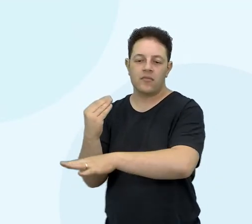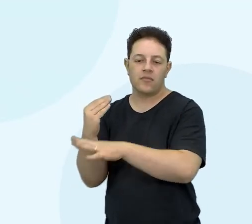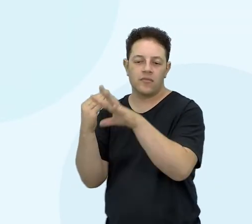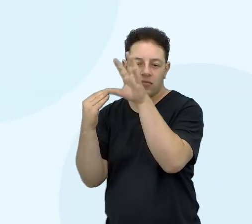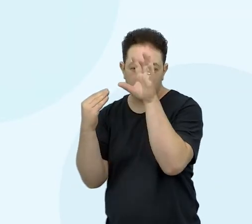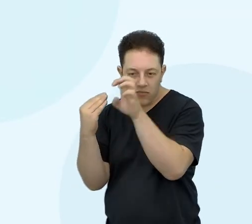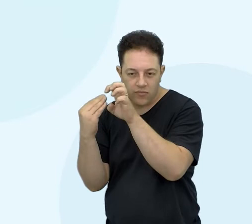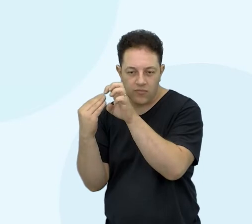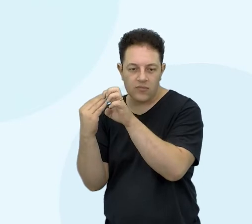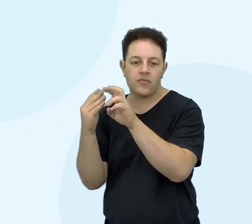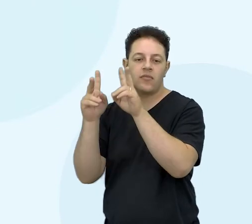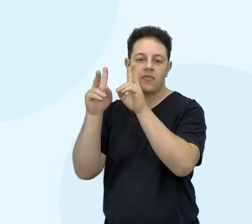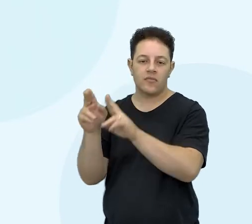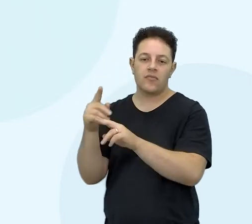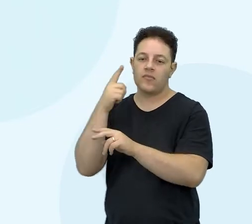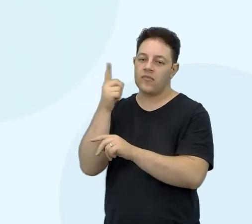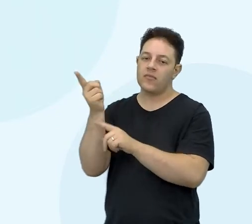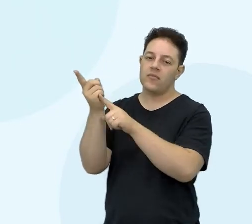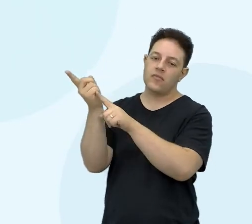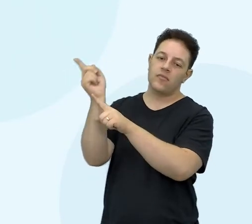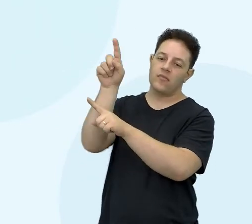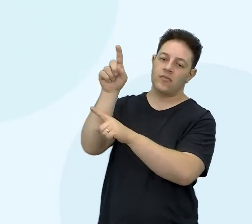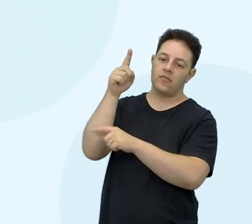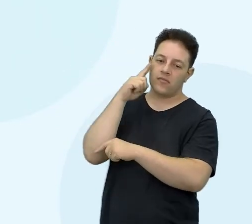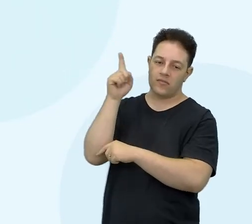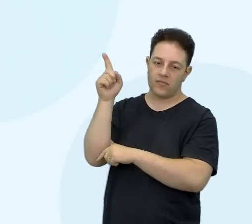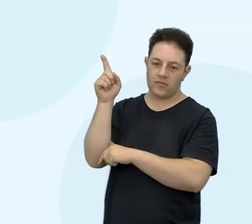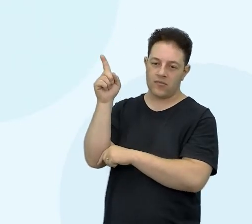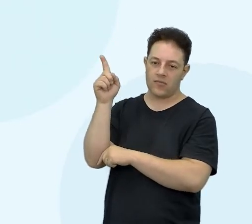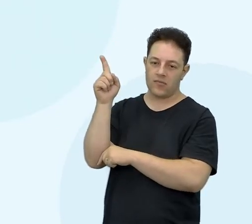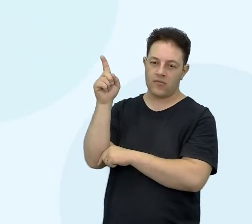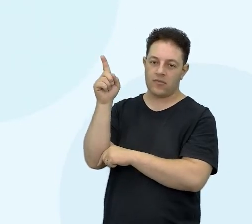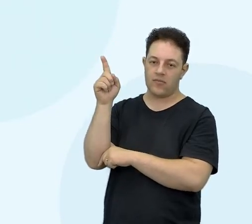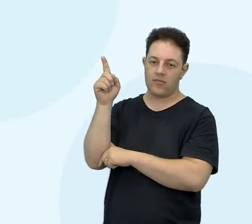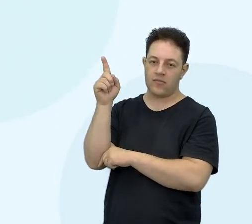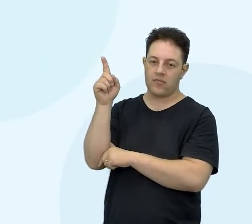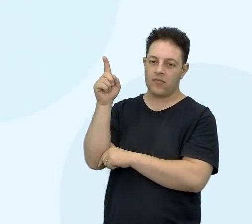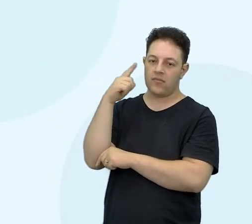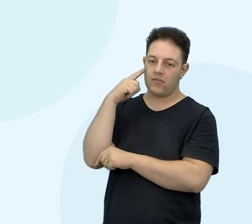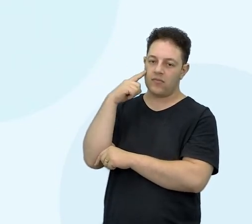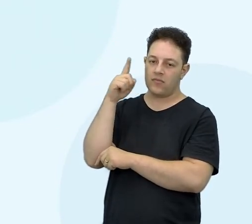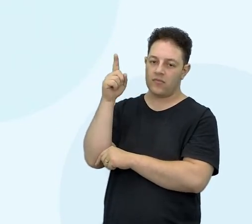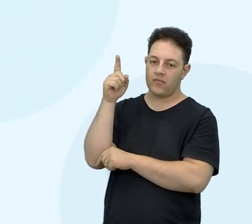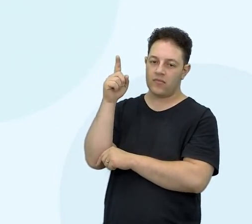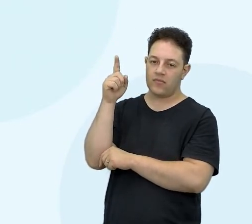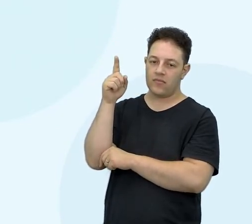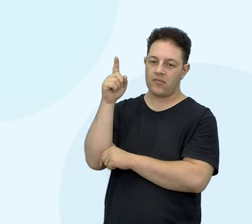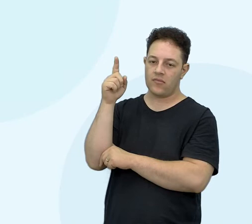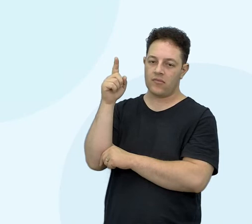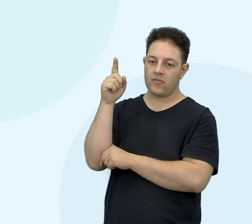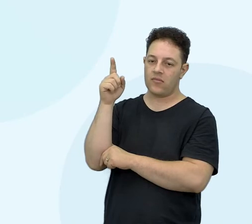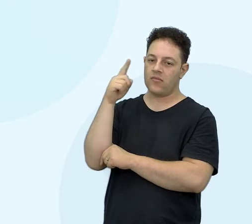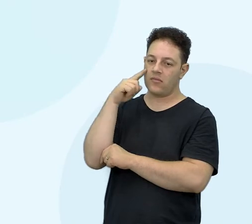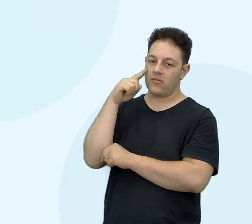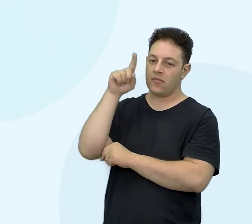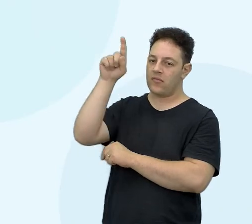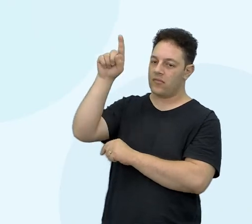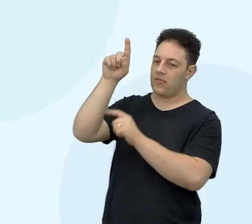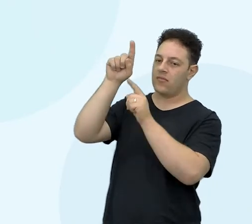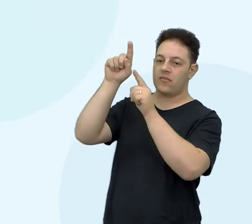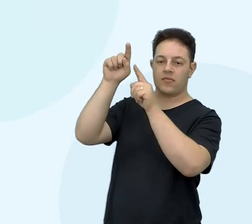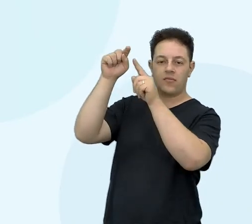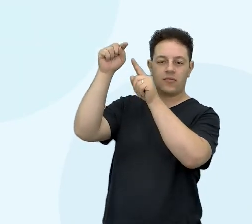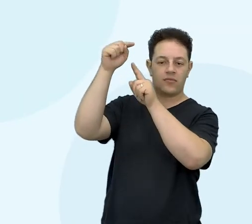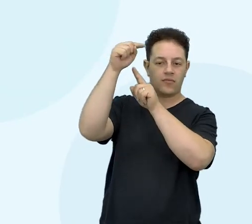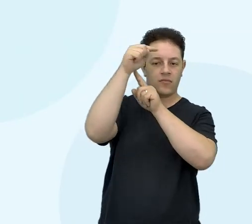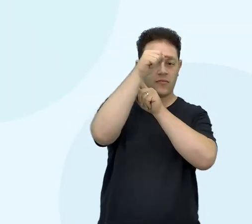que passa, por exemplo, aqui, ó, vamos colocar assim, ó, passa aqui,